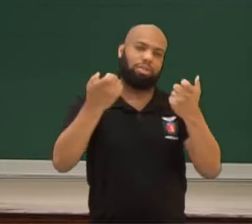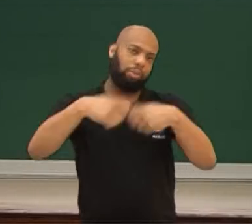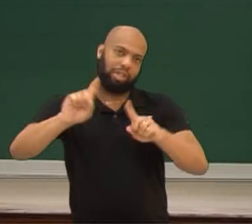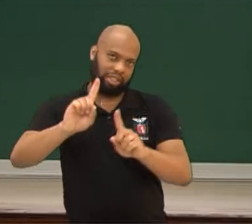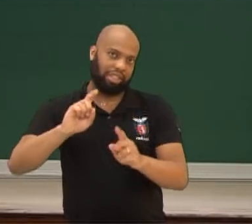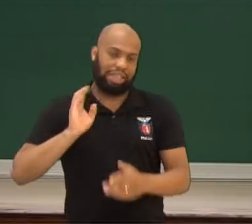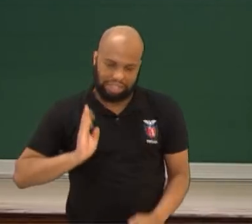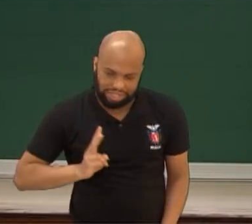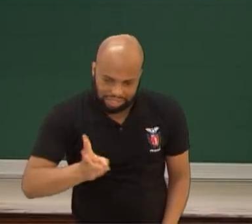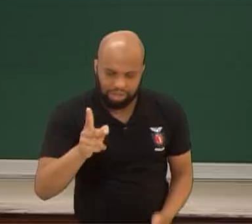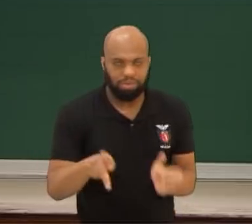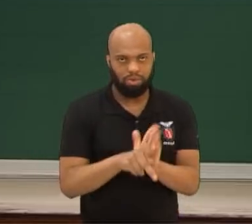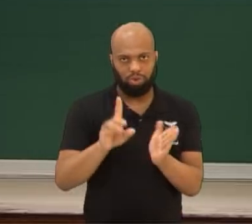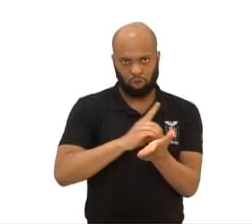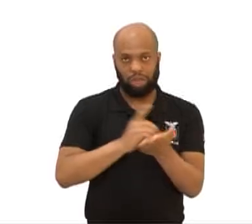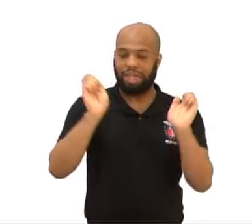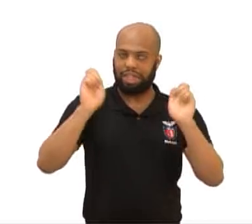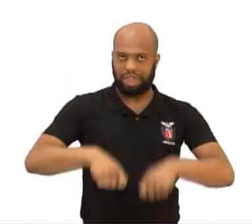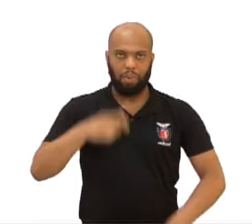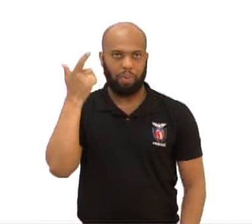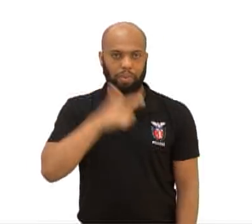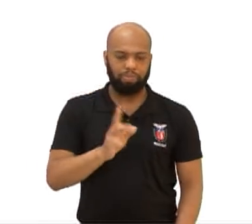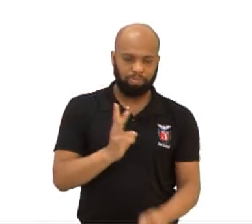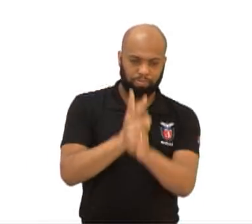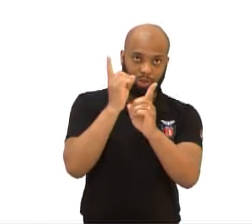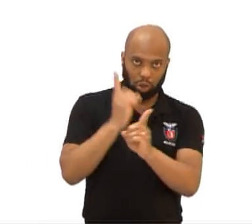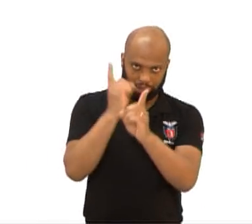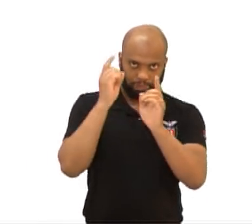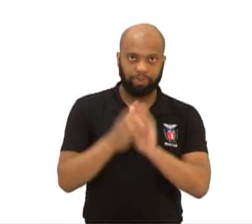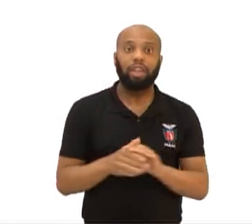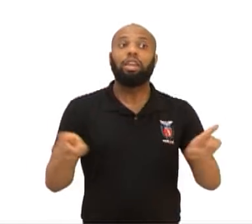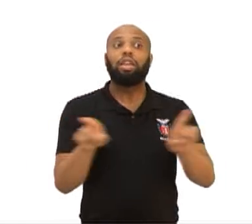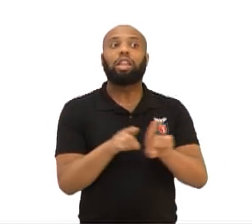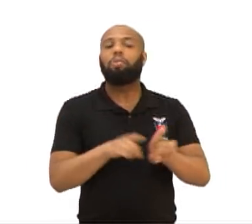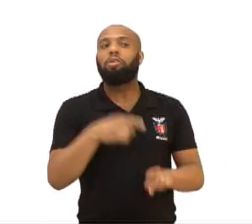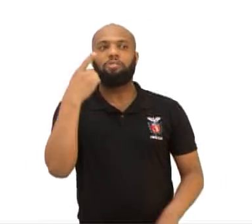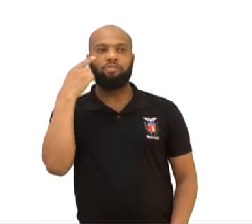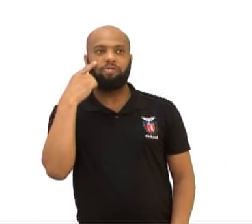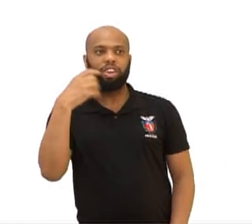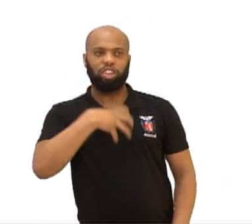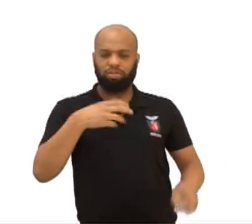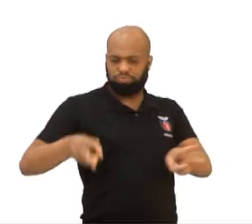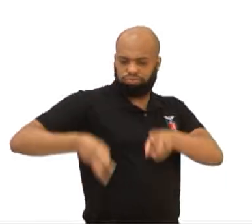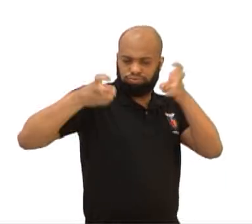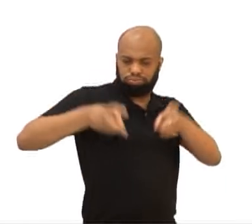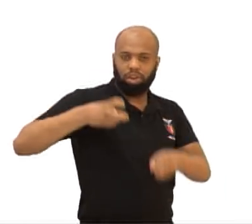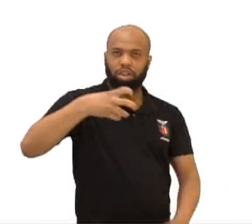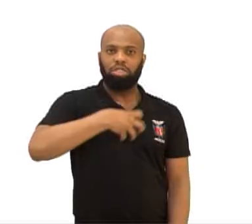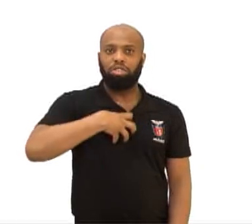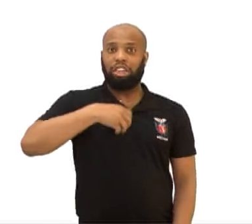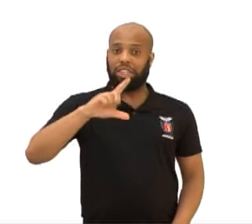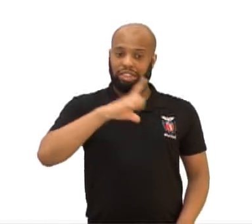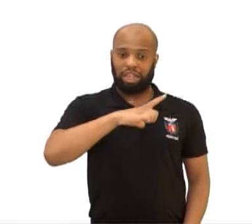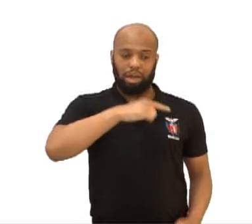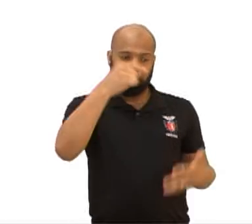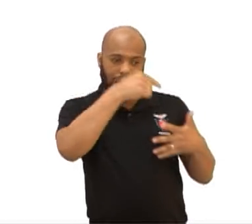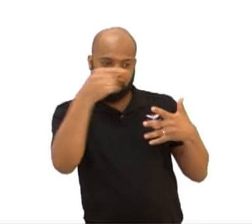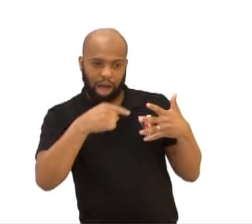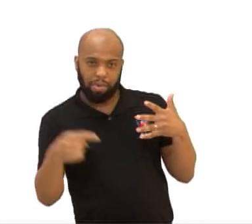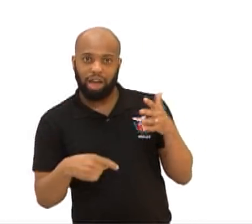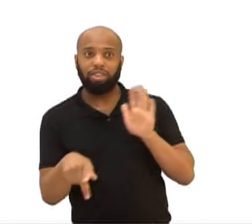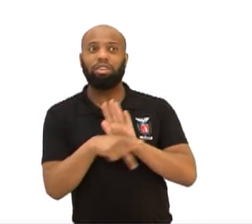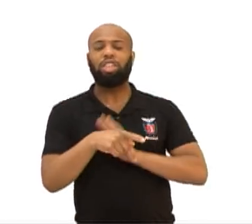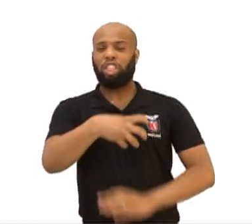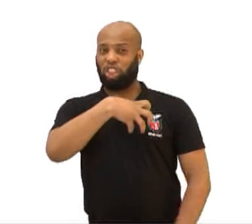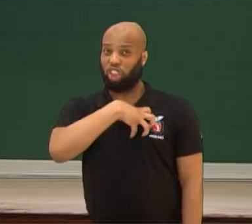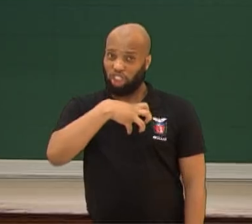Então eu posso fazer inferências. E também nós vamos reconhecer o efeito de sentido decorrente da exploração dos recursos